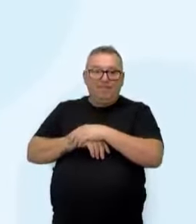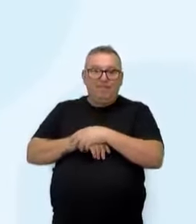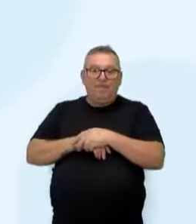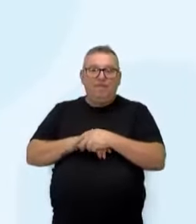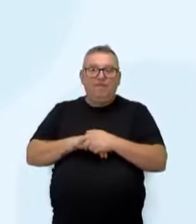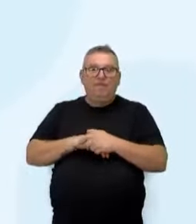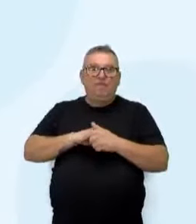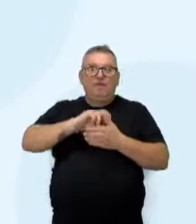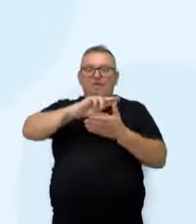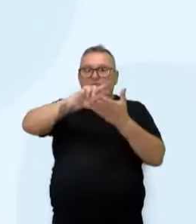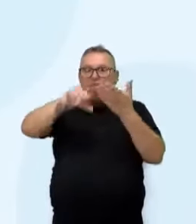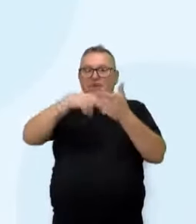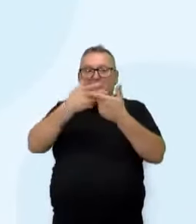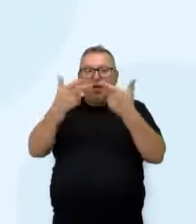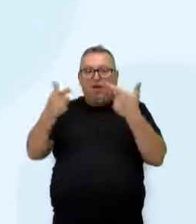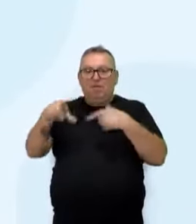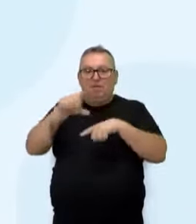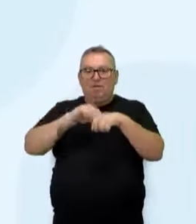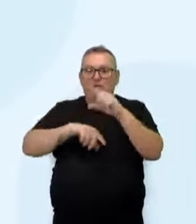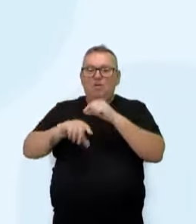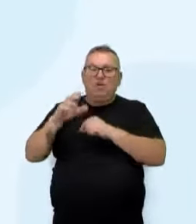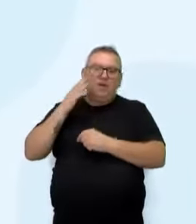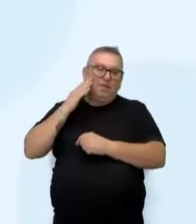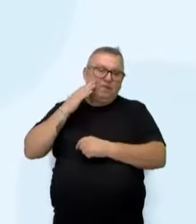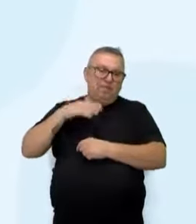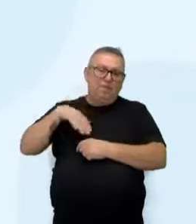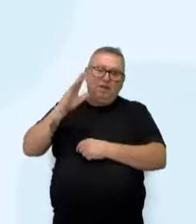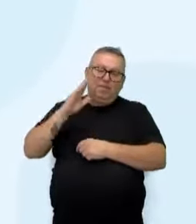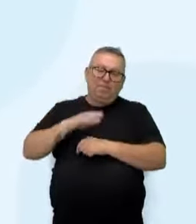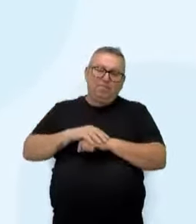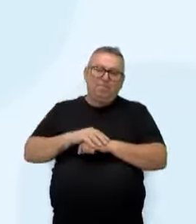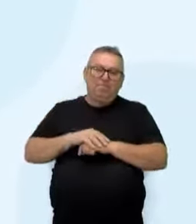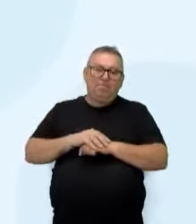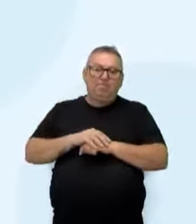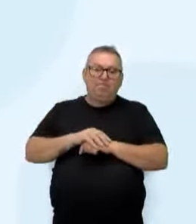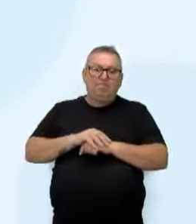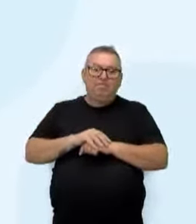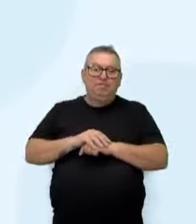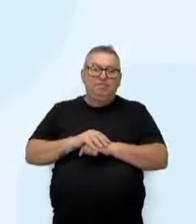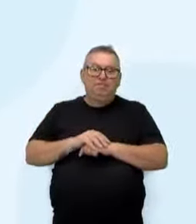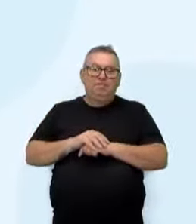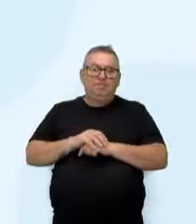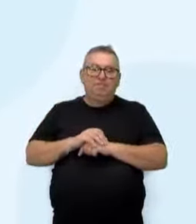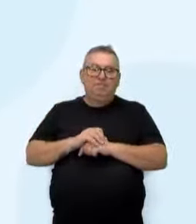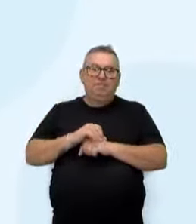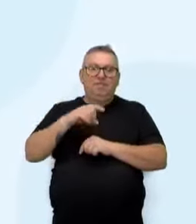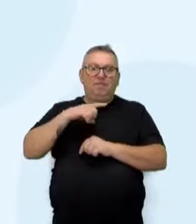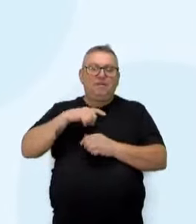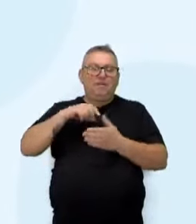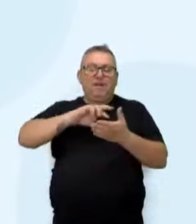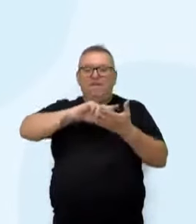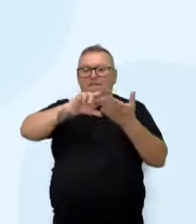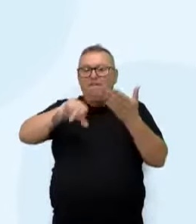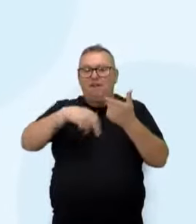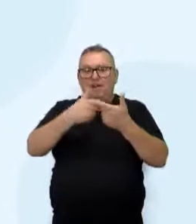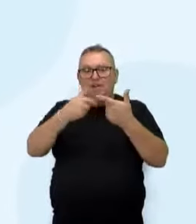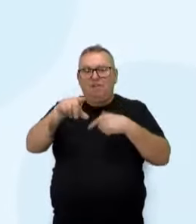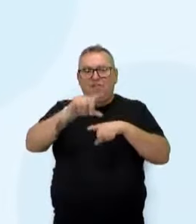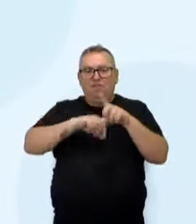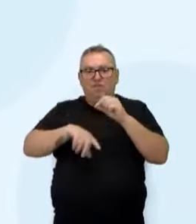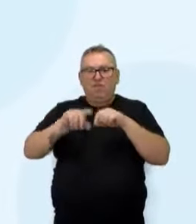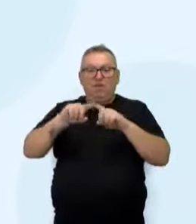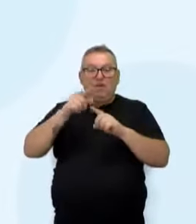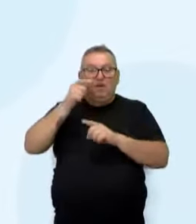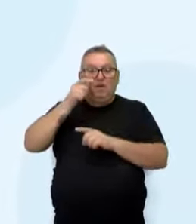é o SAFE. Queria saber mais, não entendi essa história do SAFE, como é que ele funciona na prática, avaliação formativa, o preenchimento. E